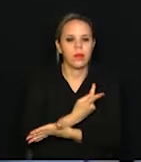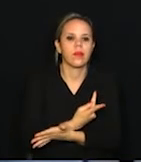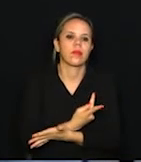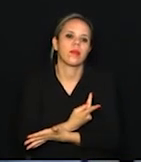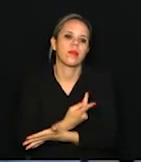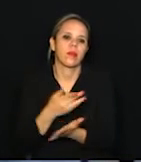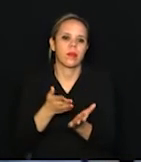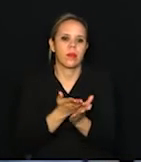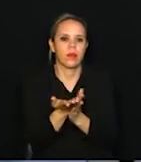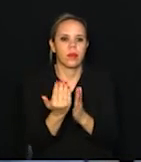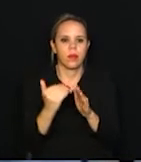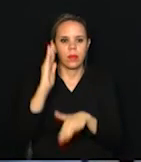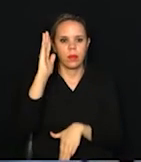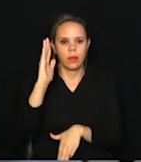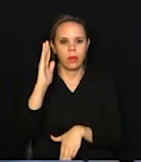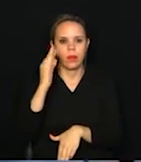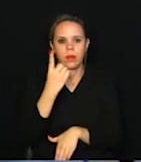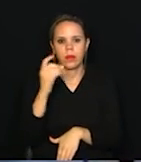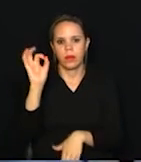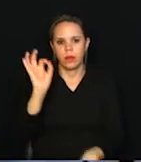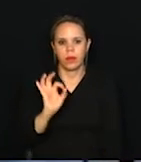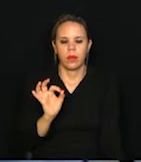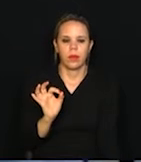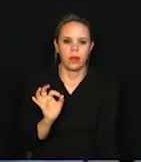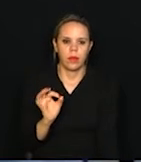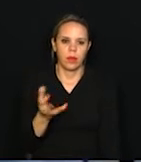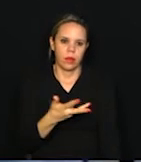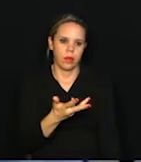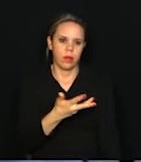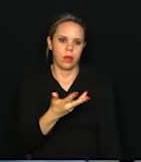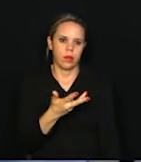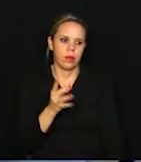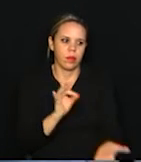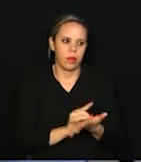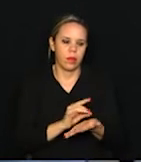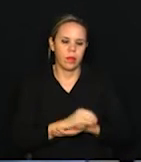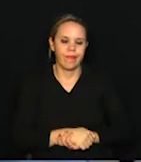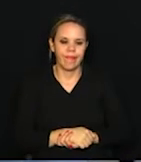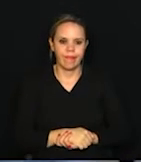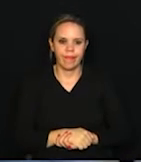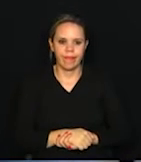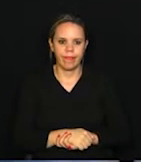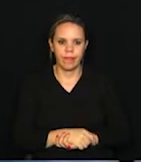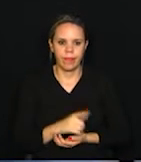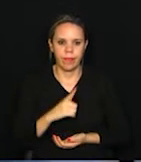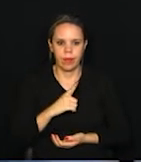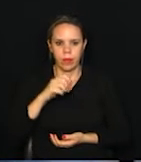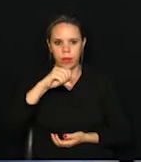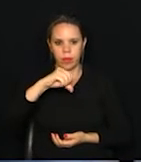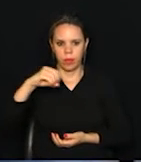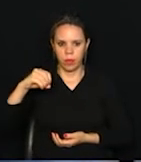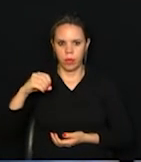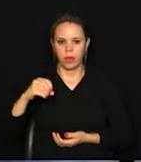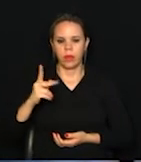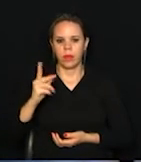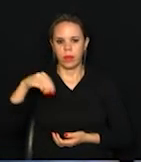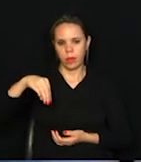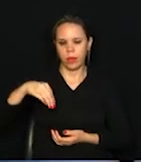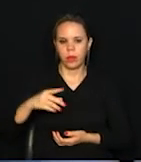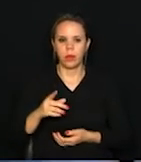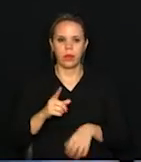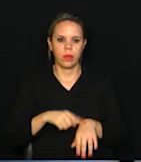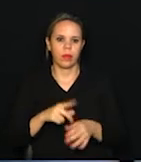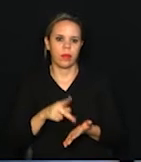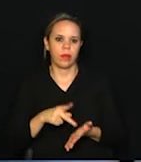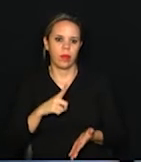desvio para mais de 10% da velocidade real. Então, quando você tem 90 km por hora, na verdade, você